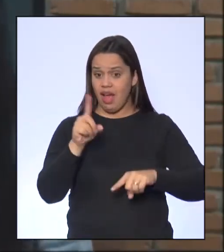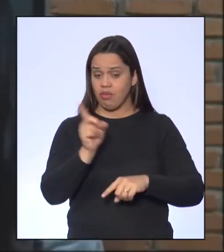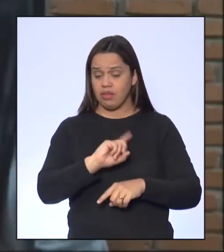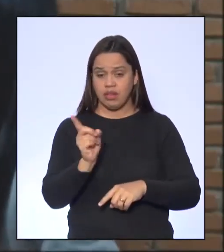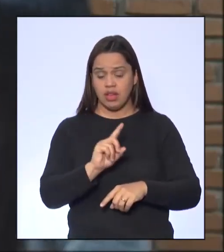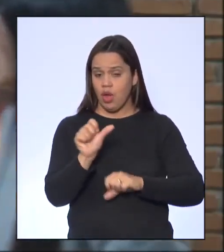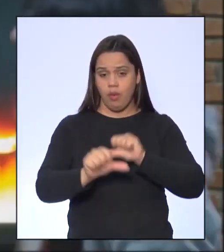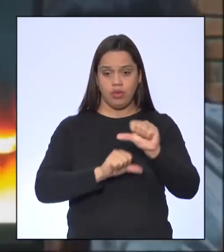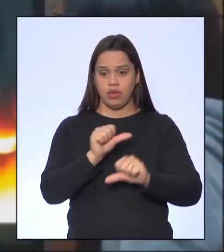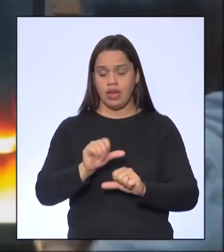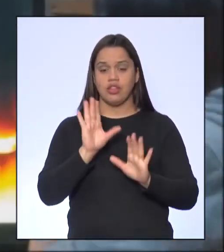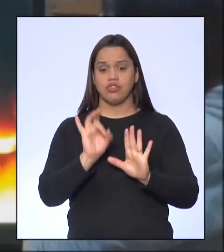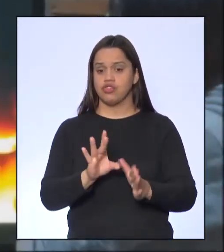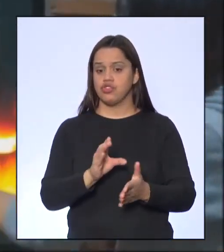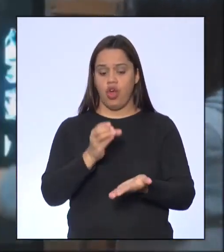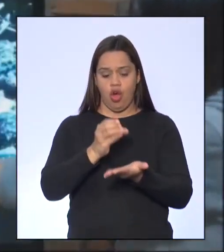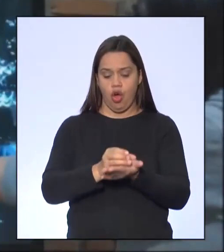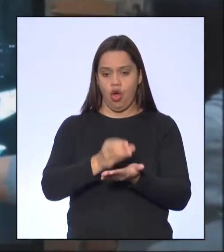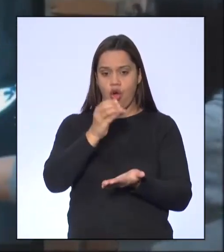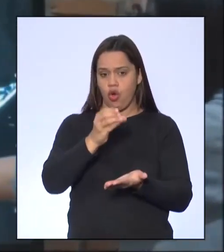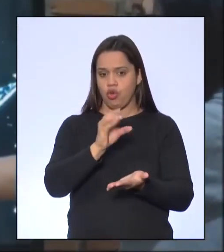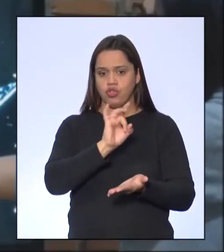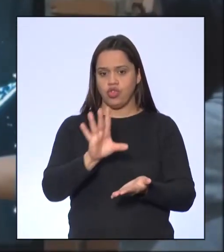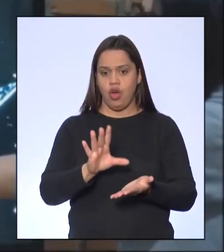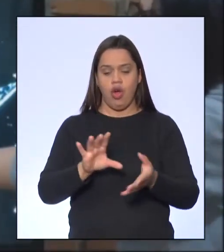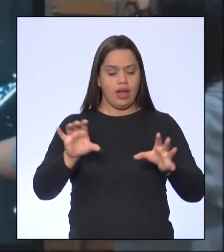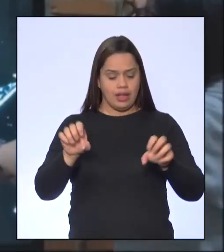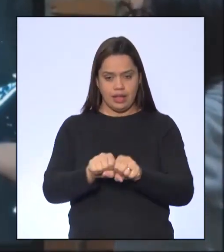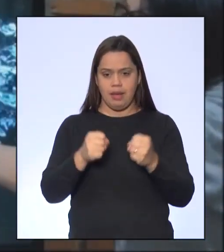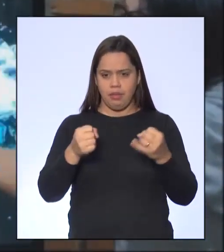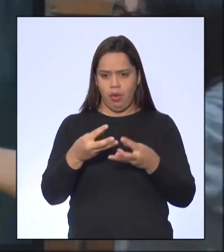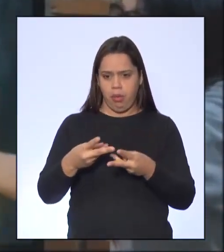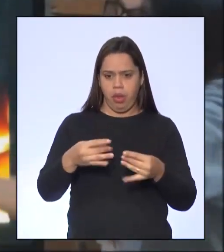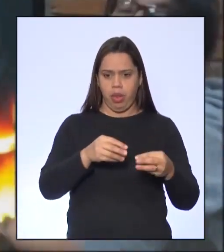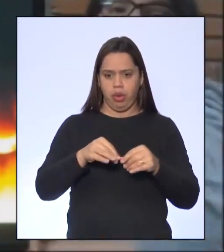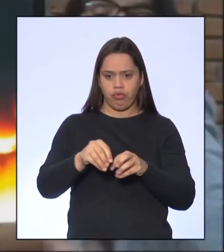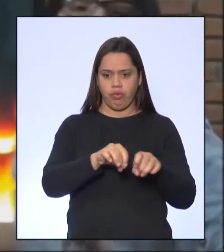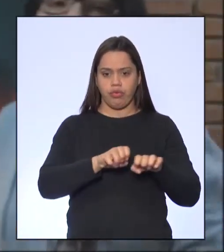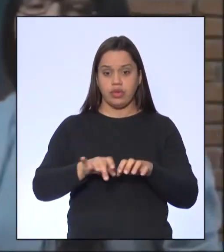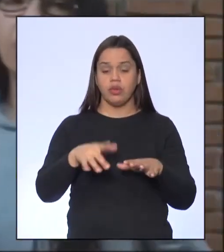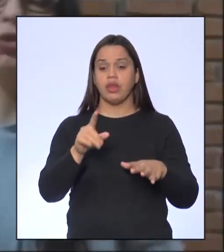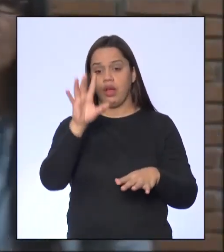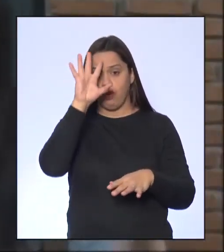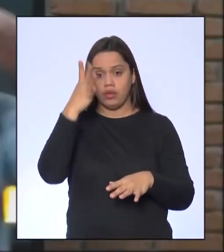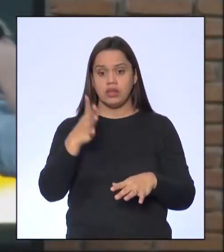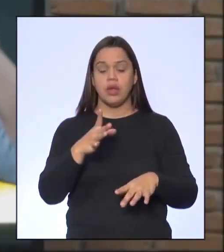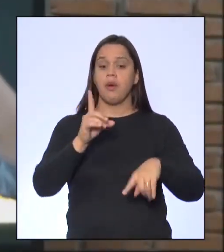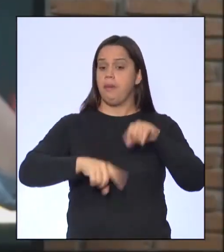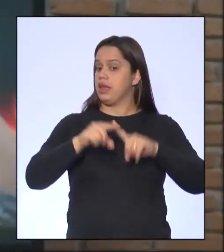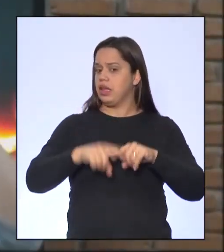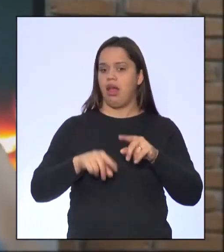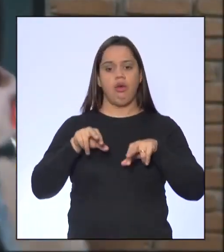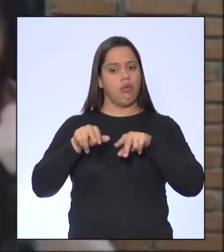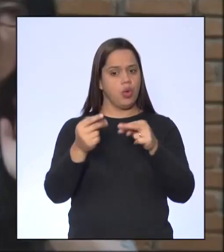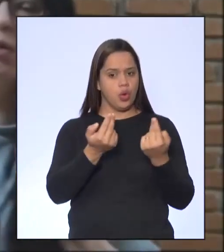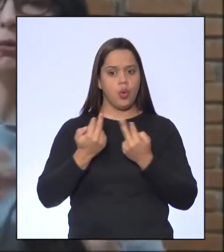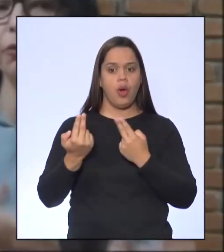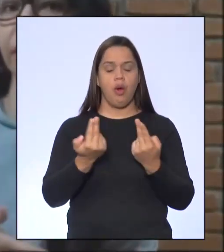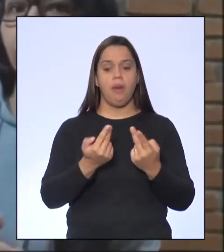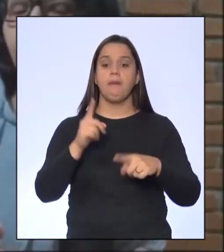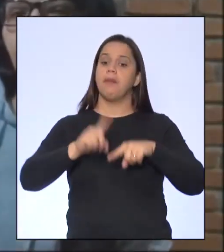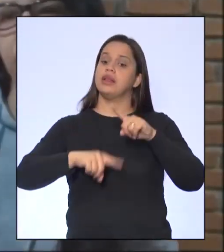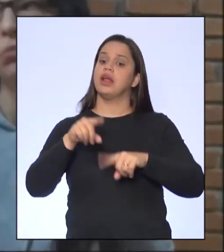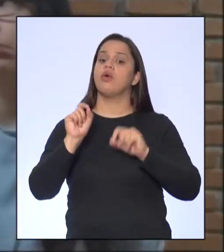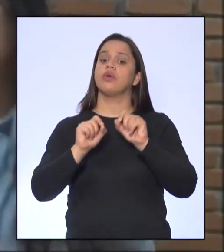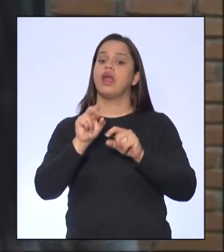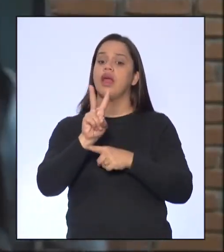fabricado o copo. Nós apenas fracionamos eles com a quebra. O que aconteceu? O material continuou o mesmo. Qual que é o